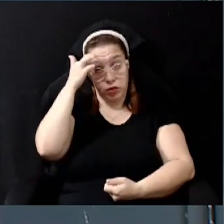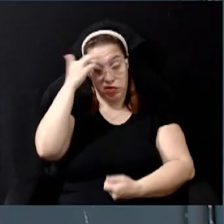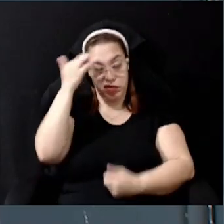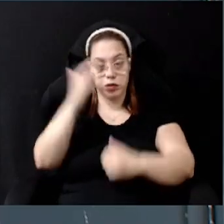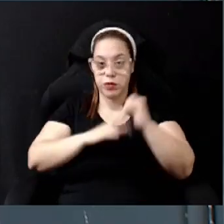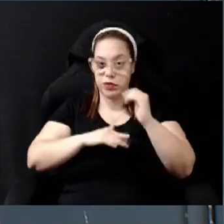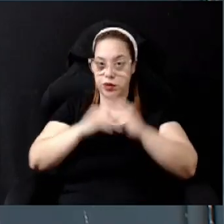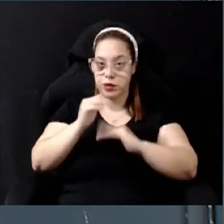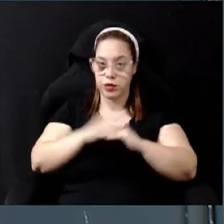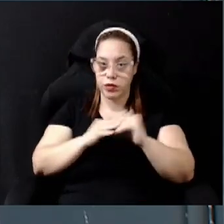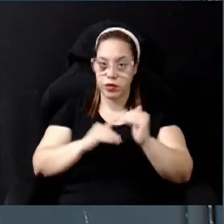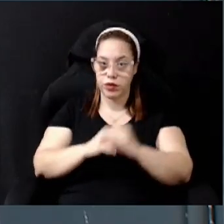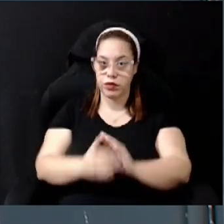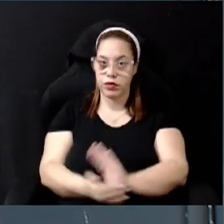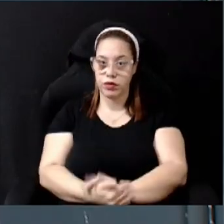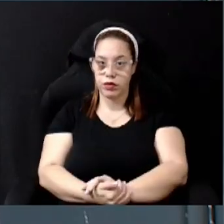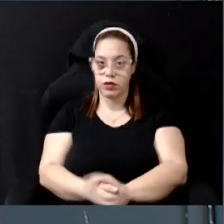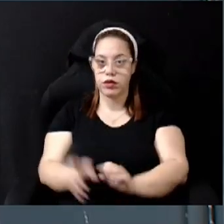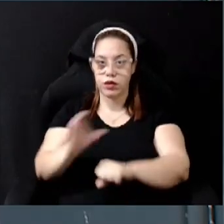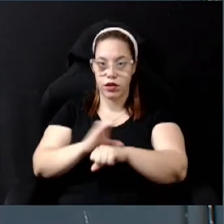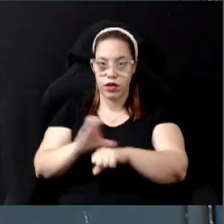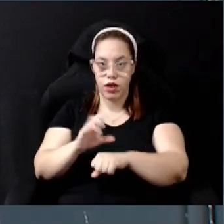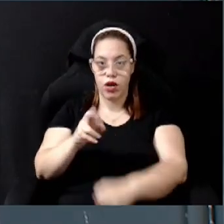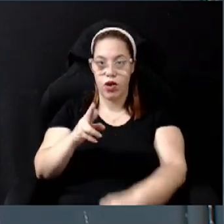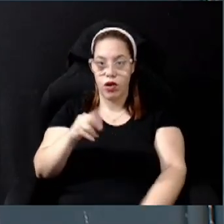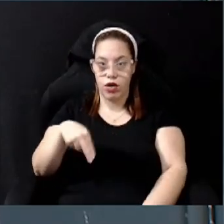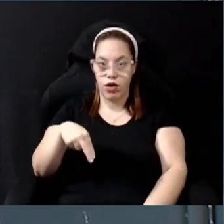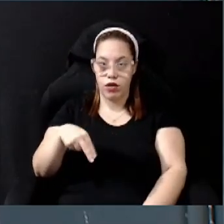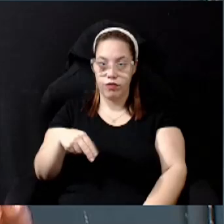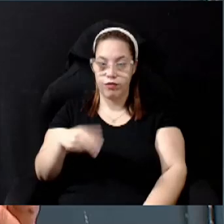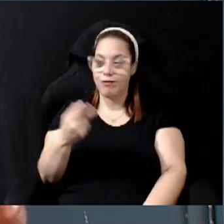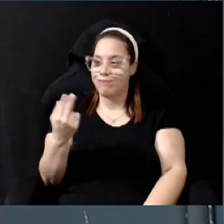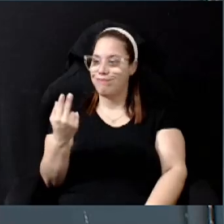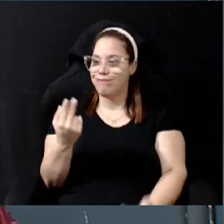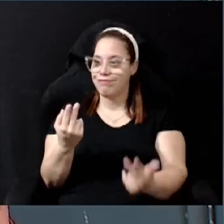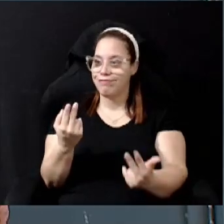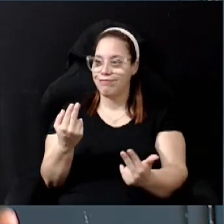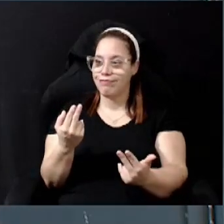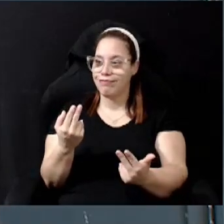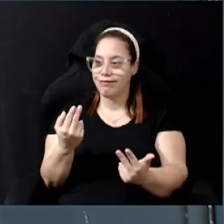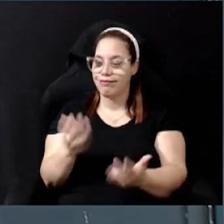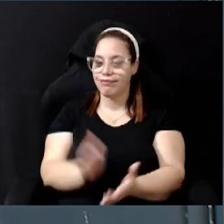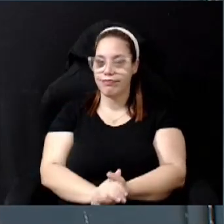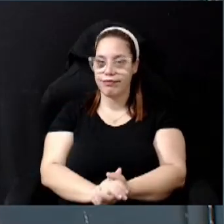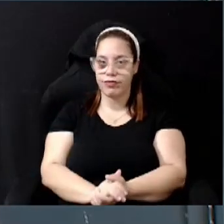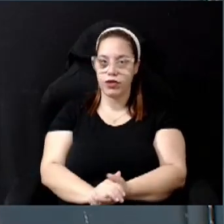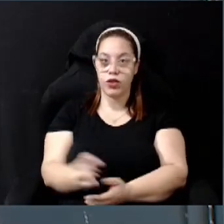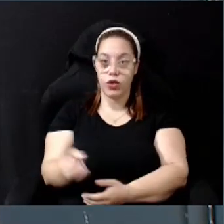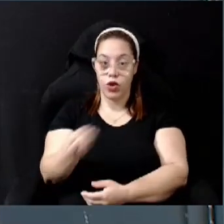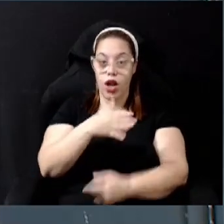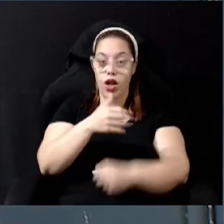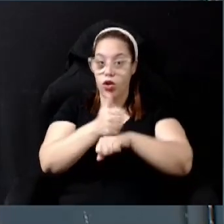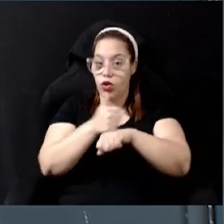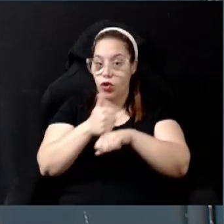E o curso Olhem da mesma forma. Eu quero que as novas profissionais da área consigam ter uma